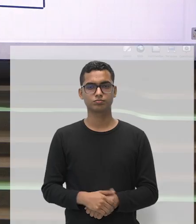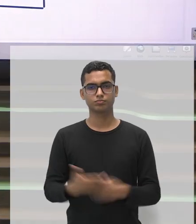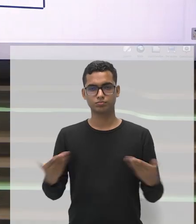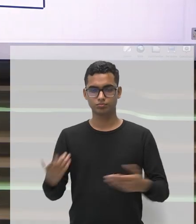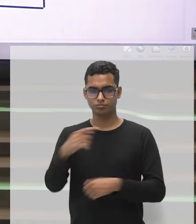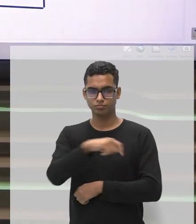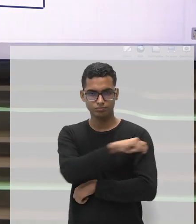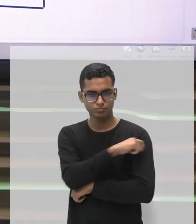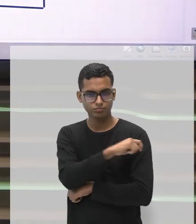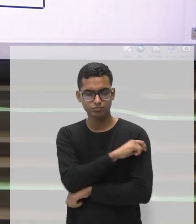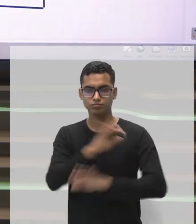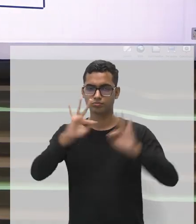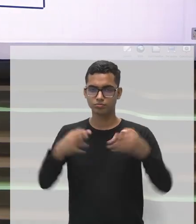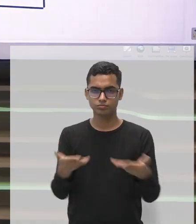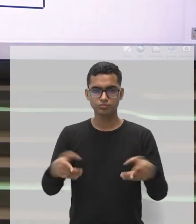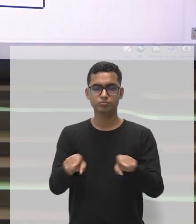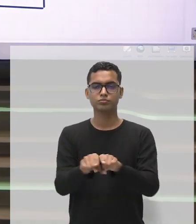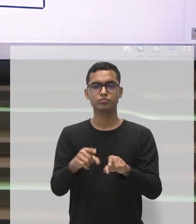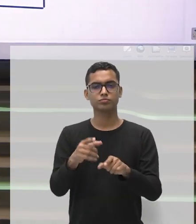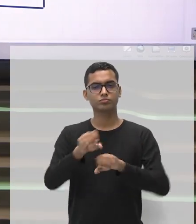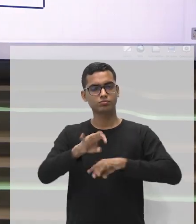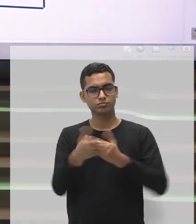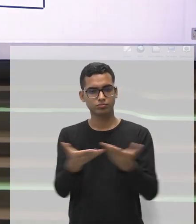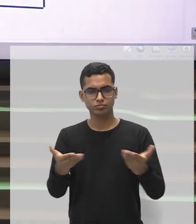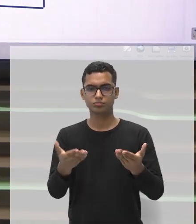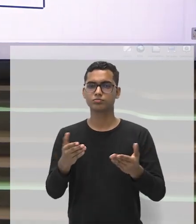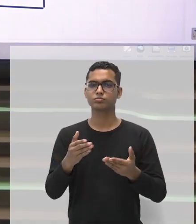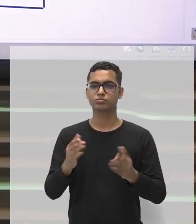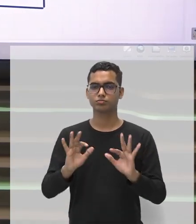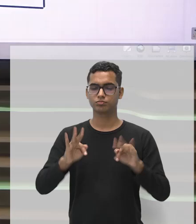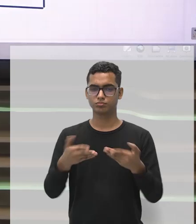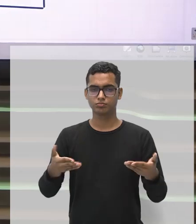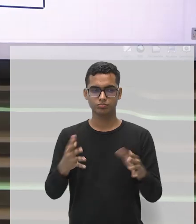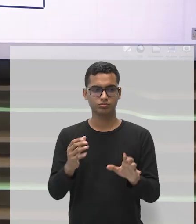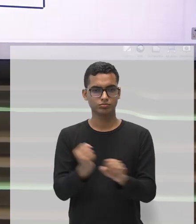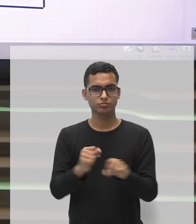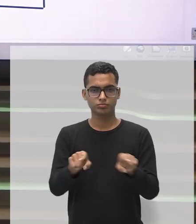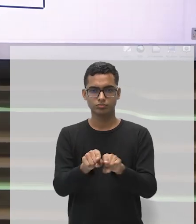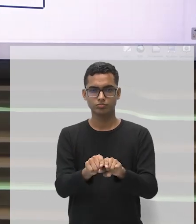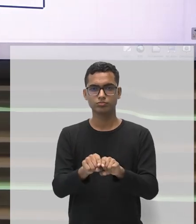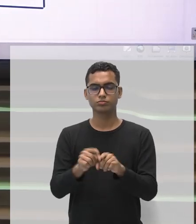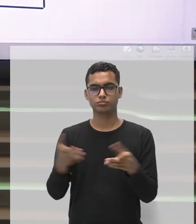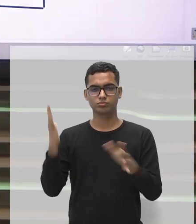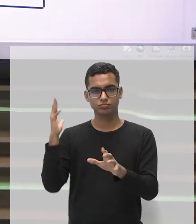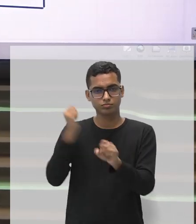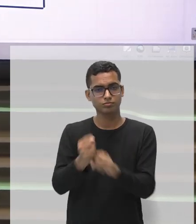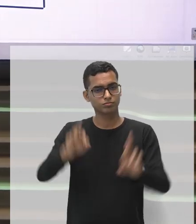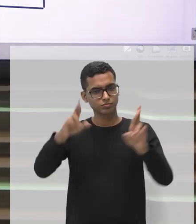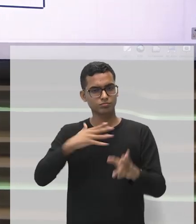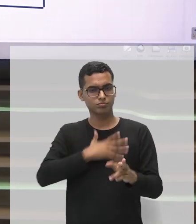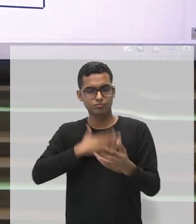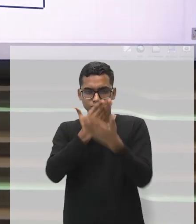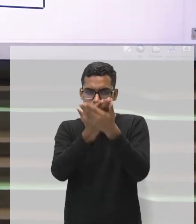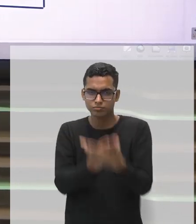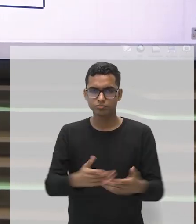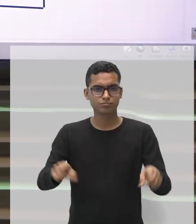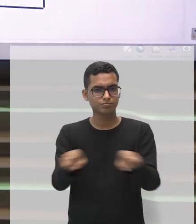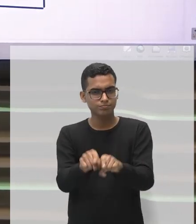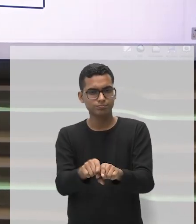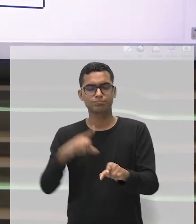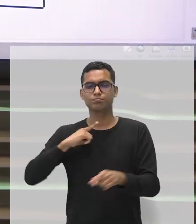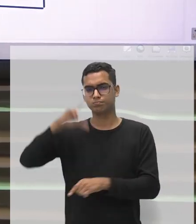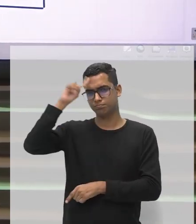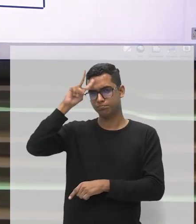queridos alunos, era isso que o professor Paulo tinha para trazer para você aqui nesta revisão. Espero que vocês tenham gostado. Vocês